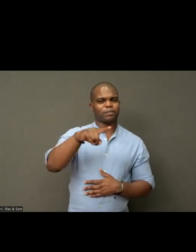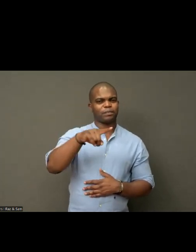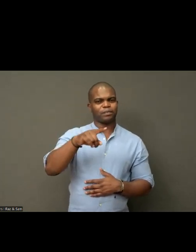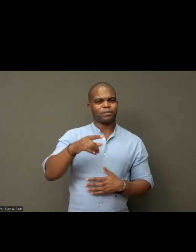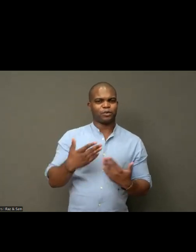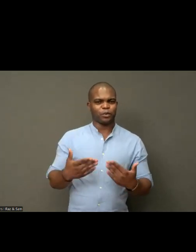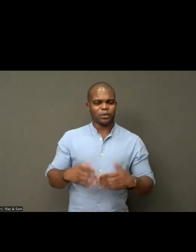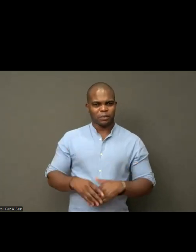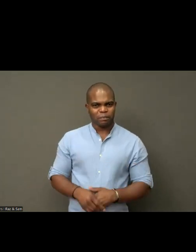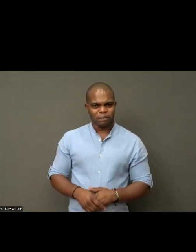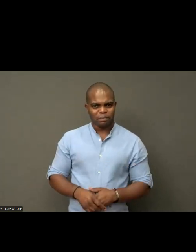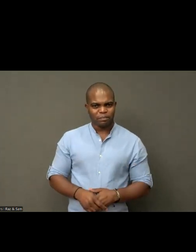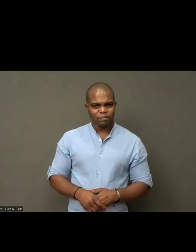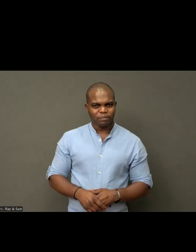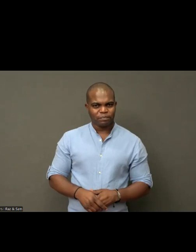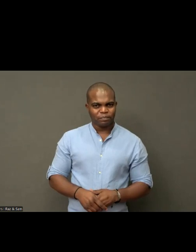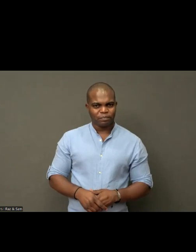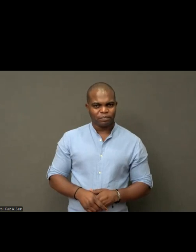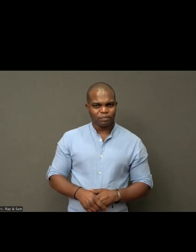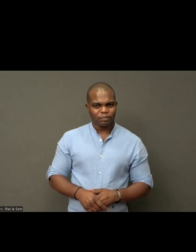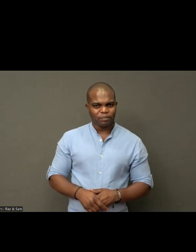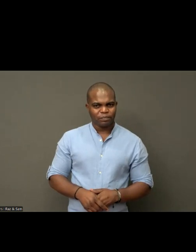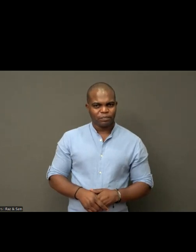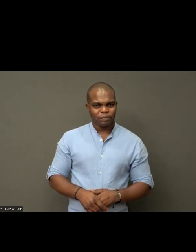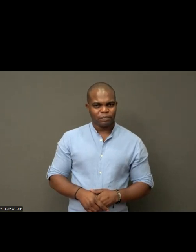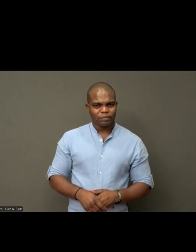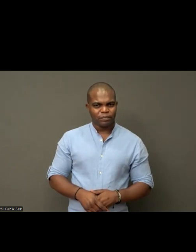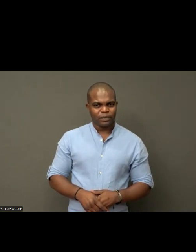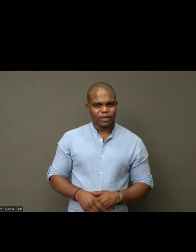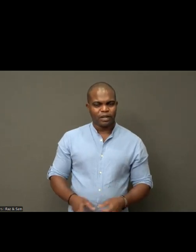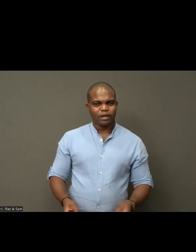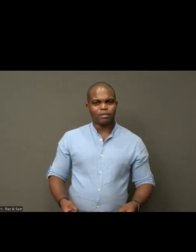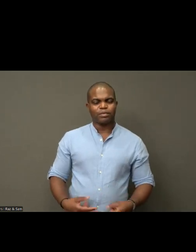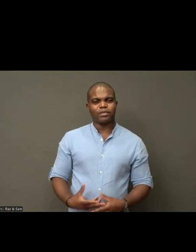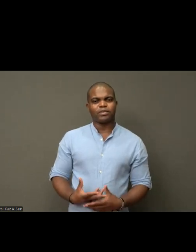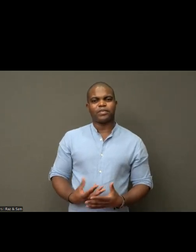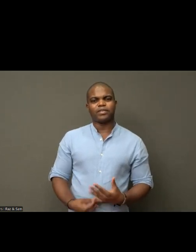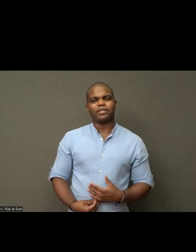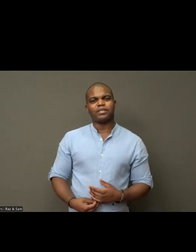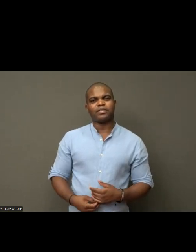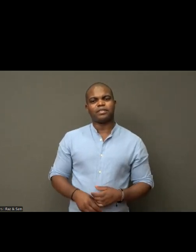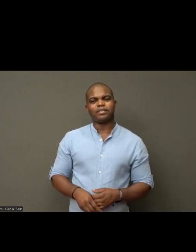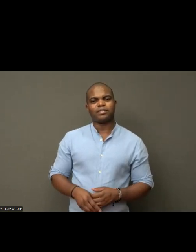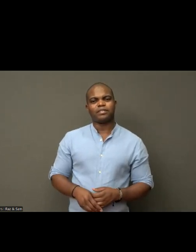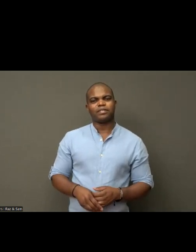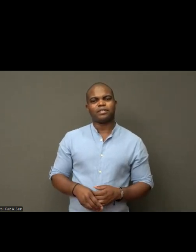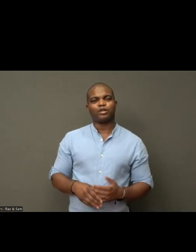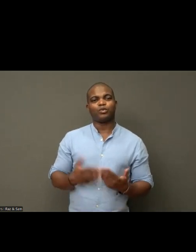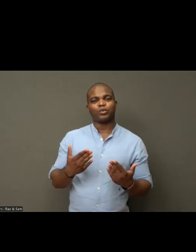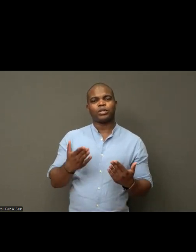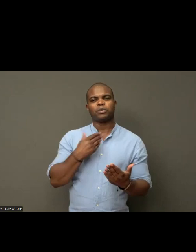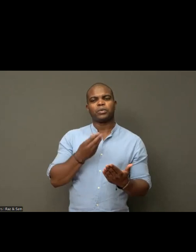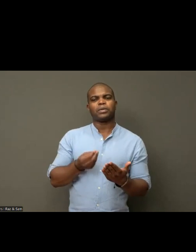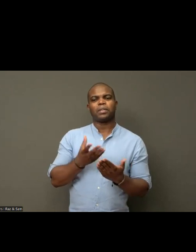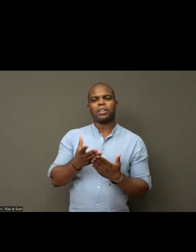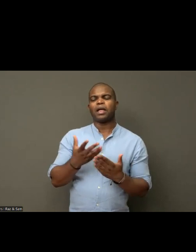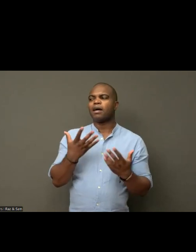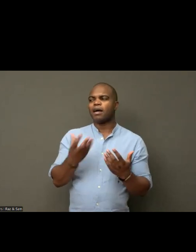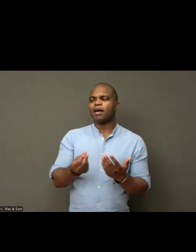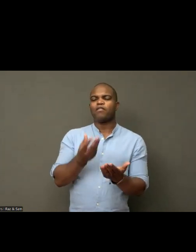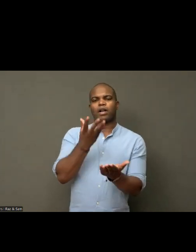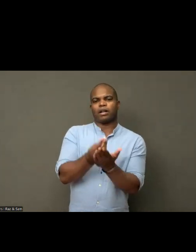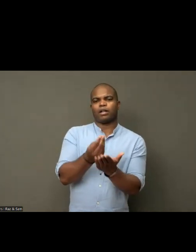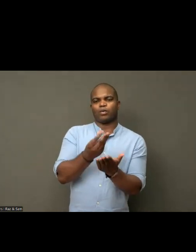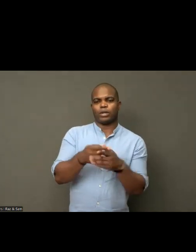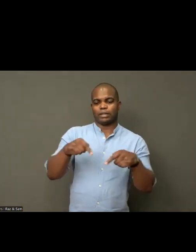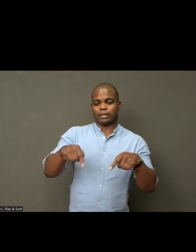Nós tornaríamos in all the interpreted languages, so English, Spanish, Portuguese and French.